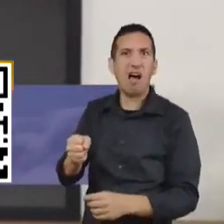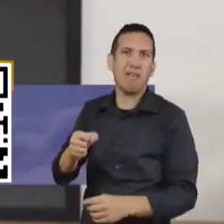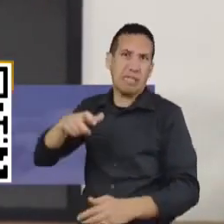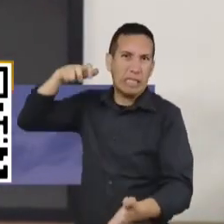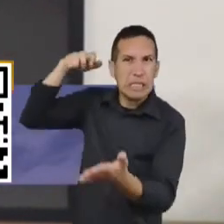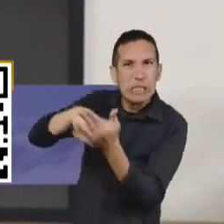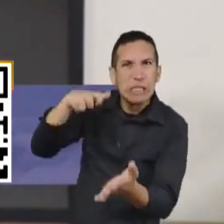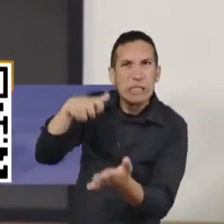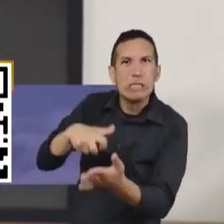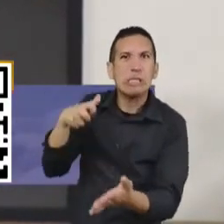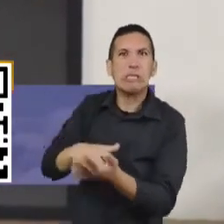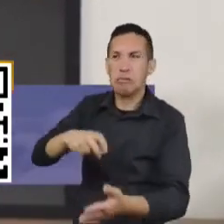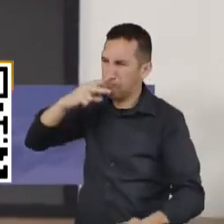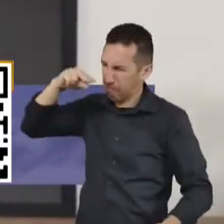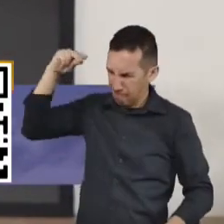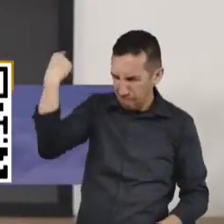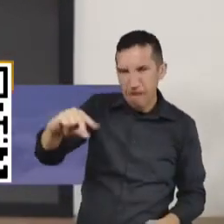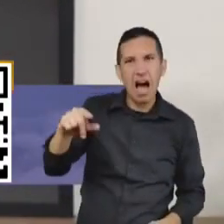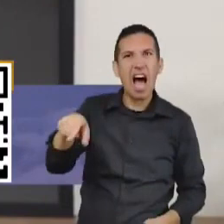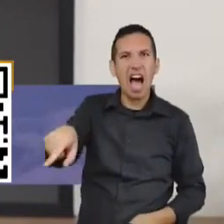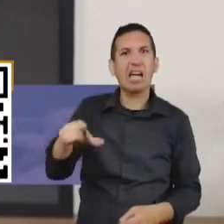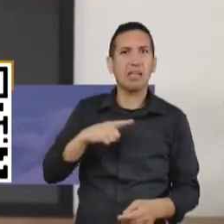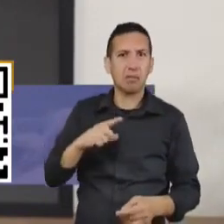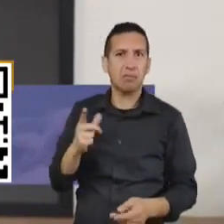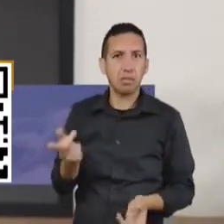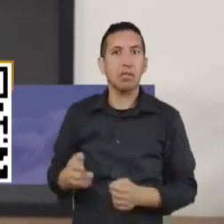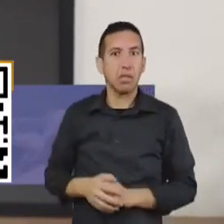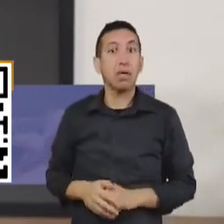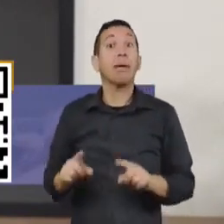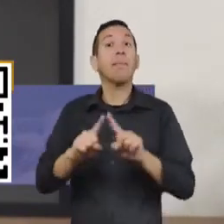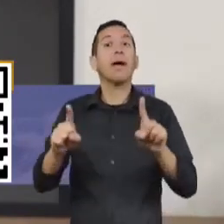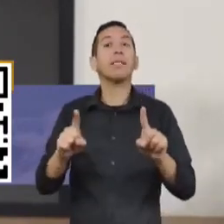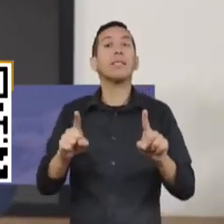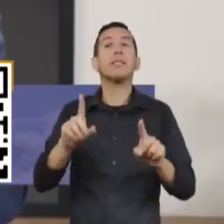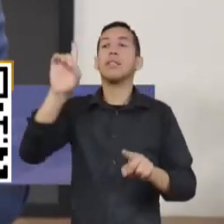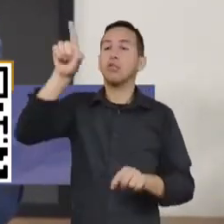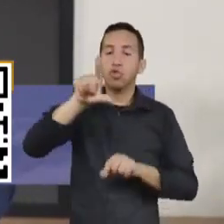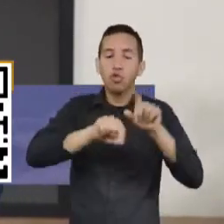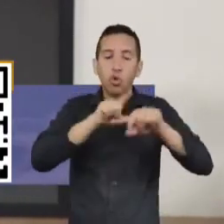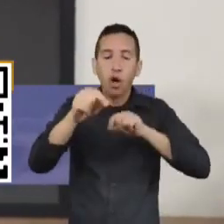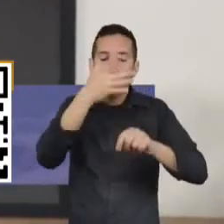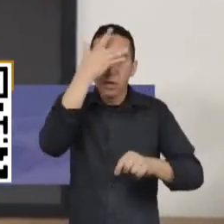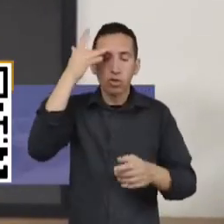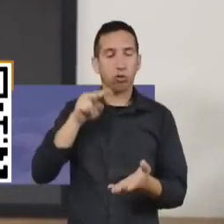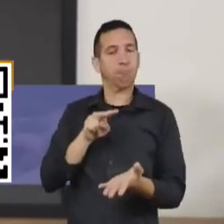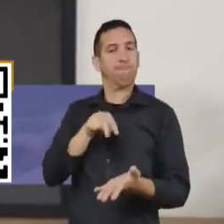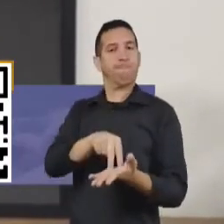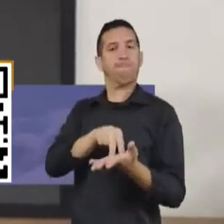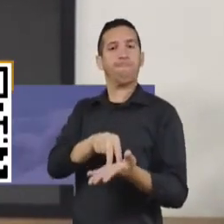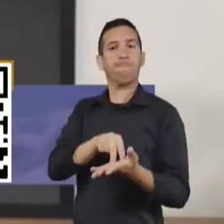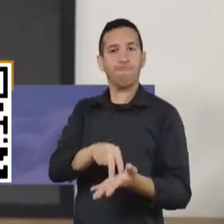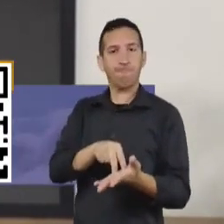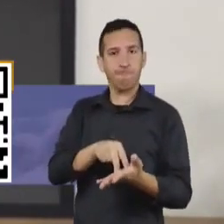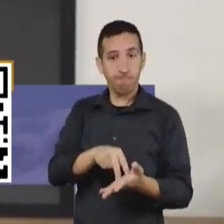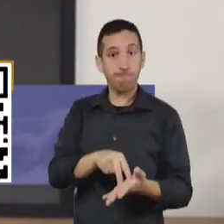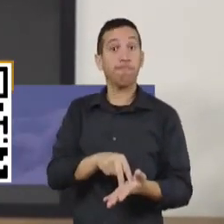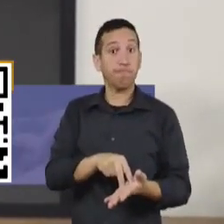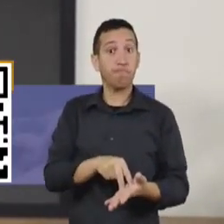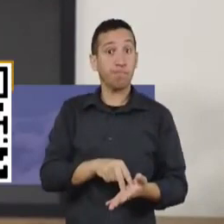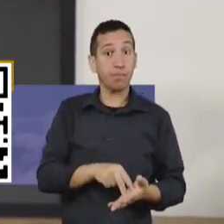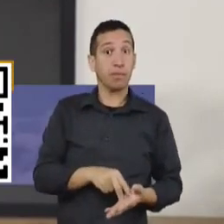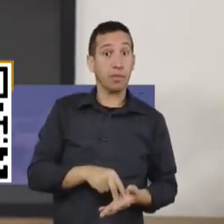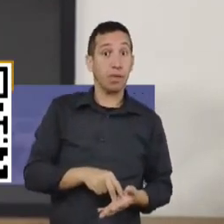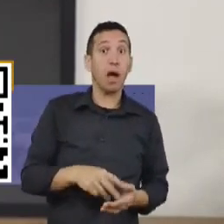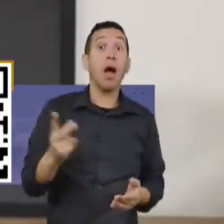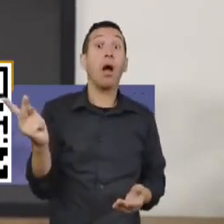tem um povo Deus tem uma igreja e Deus levanta reformadores terminando portanto tudo isso no ano de 1755